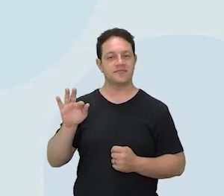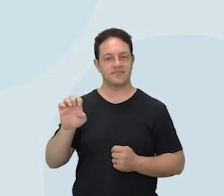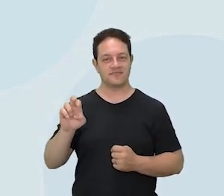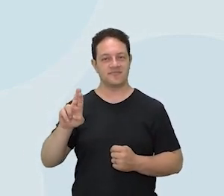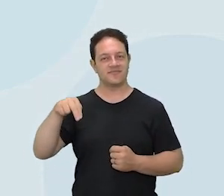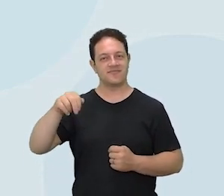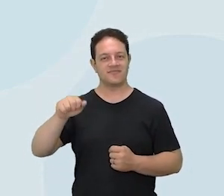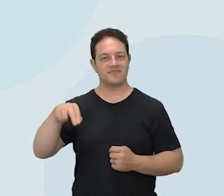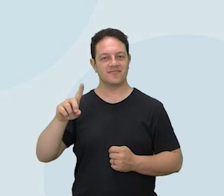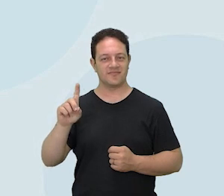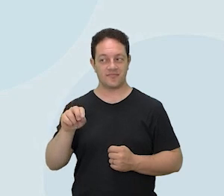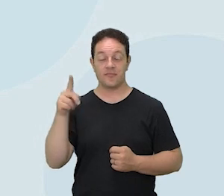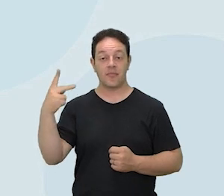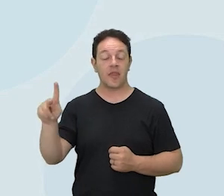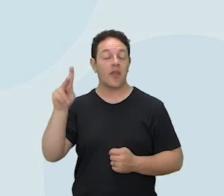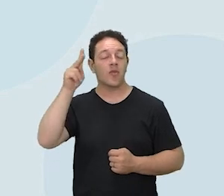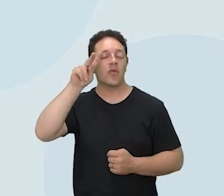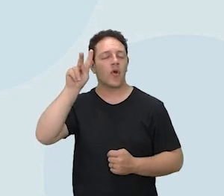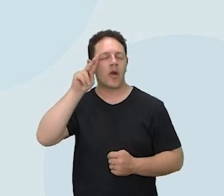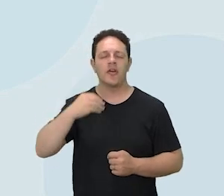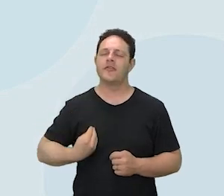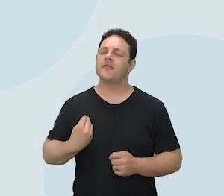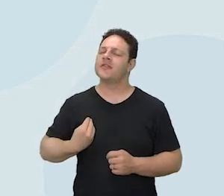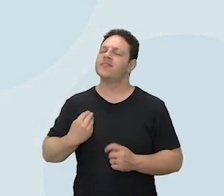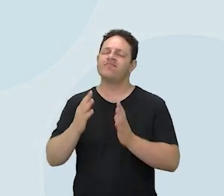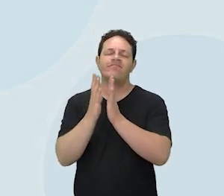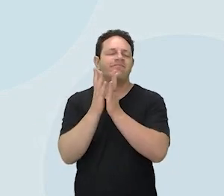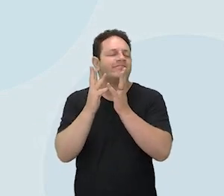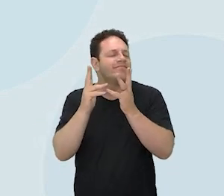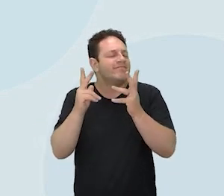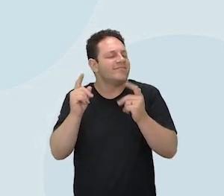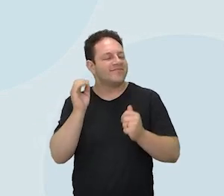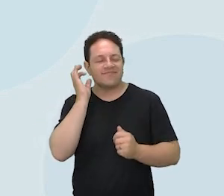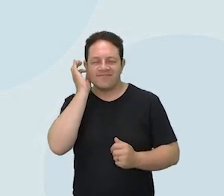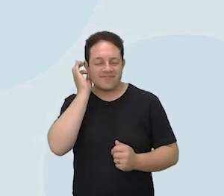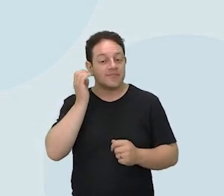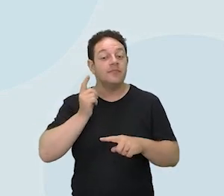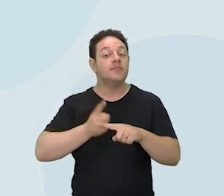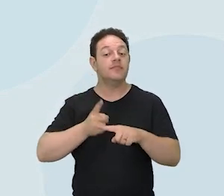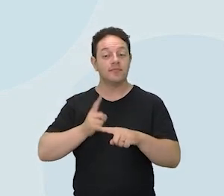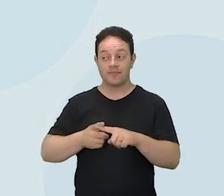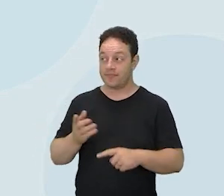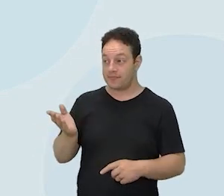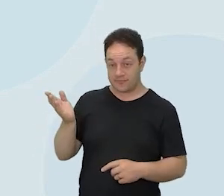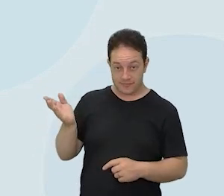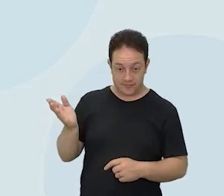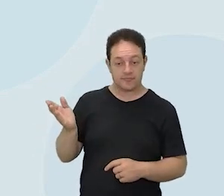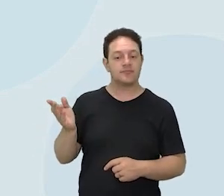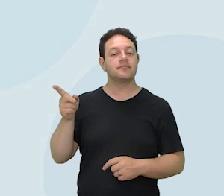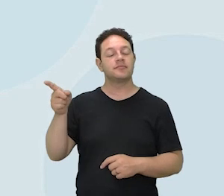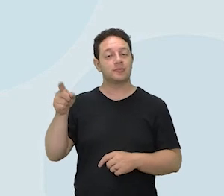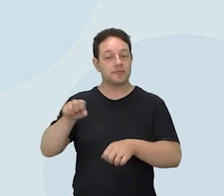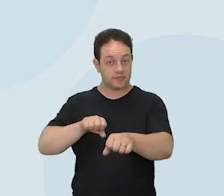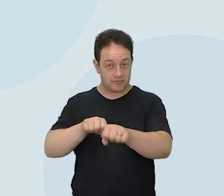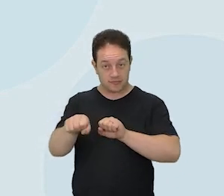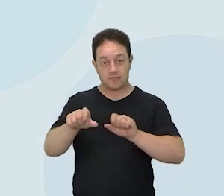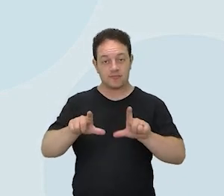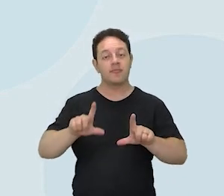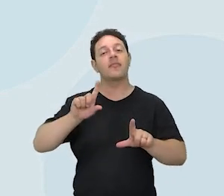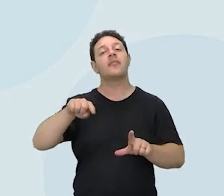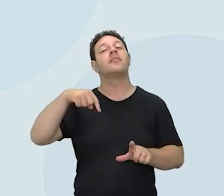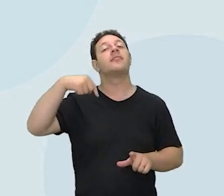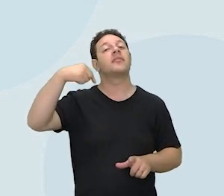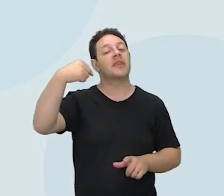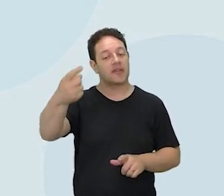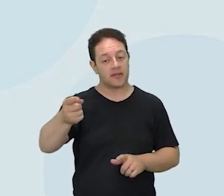uma história de vida maravilhosa, porque ele formou-se depois, né? Ele